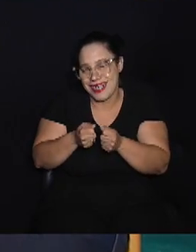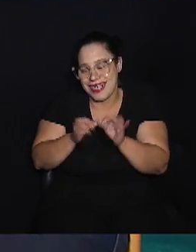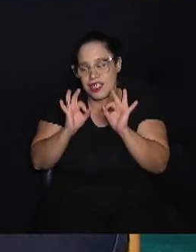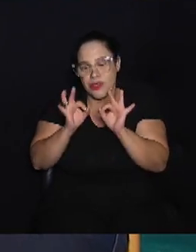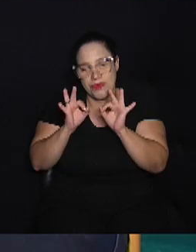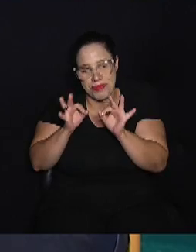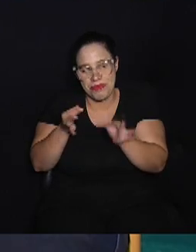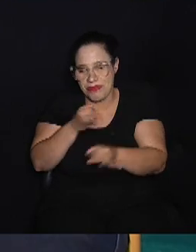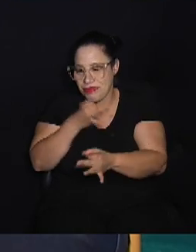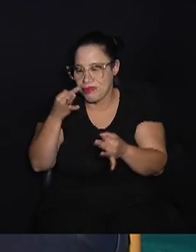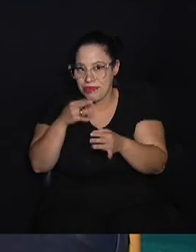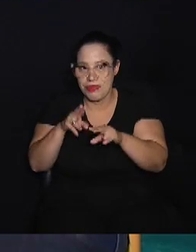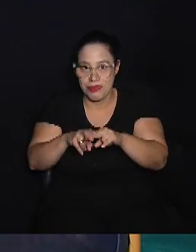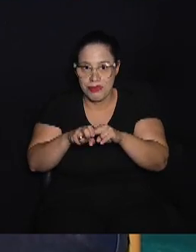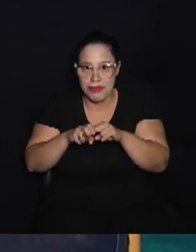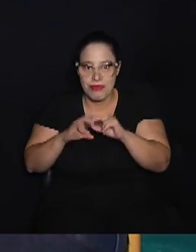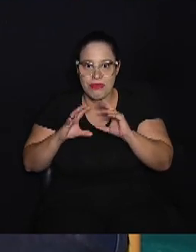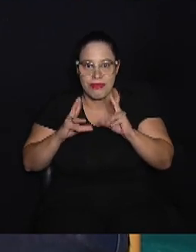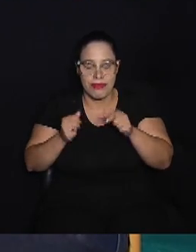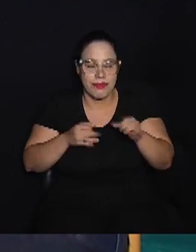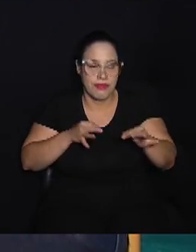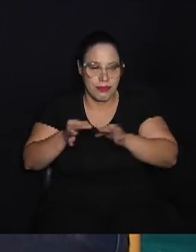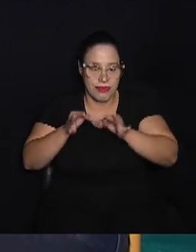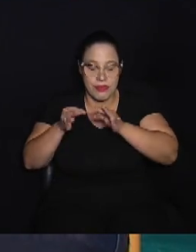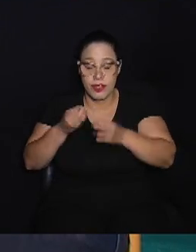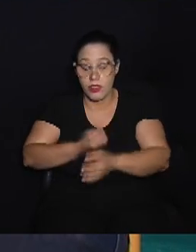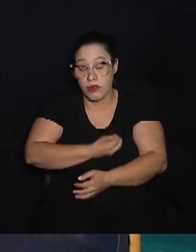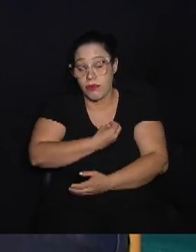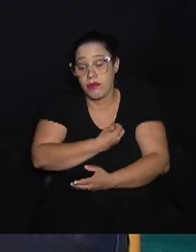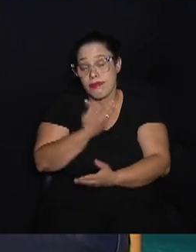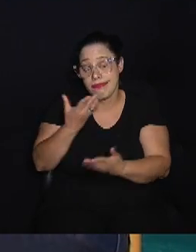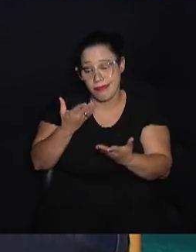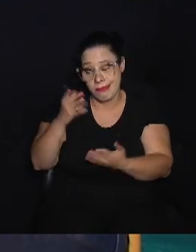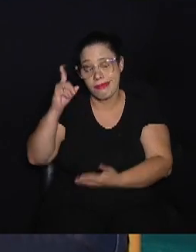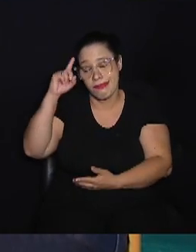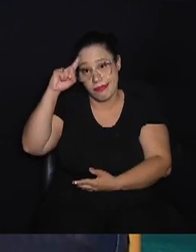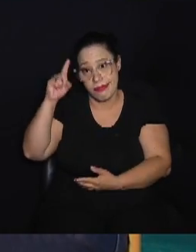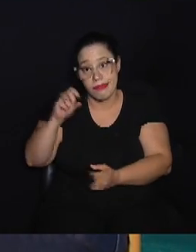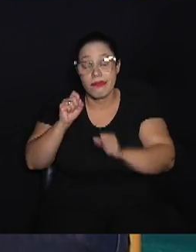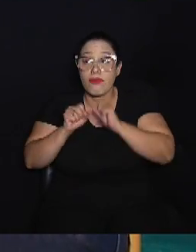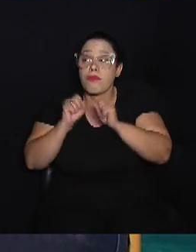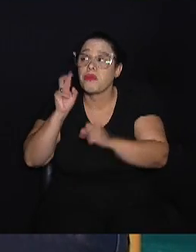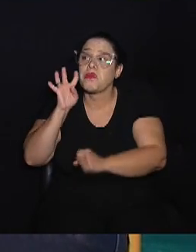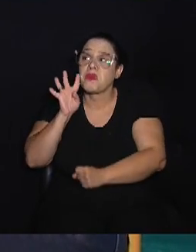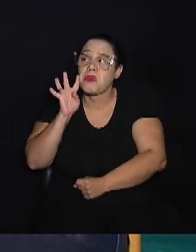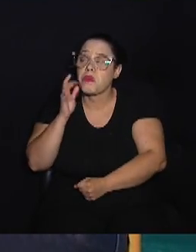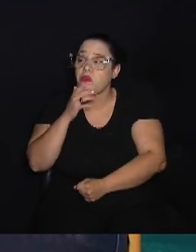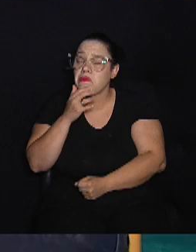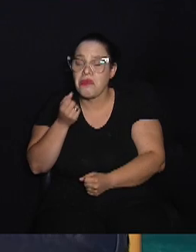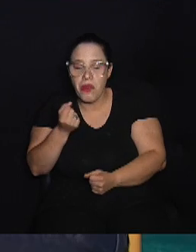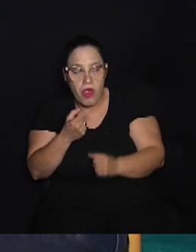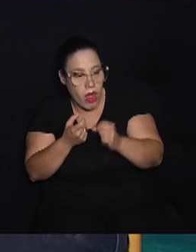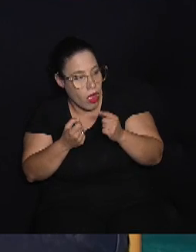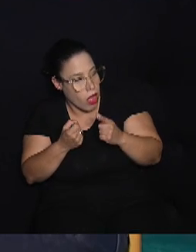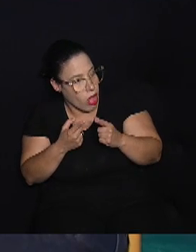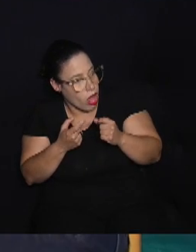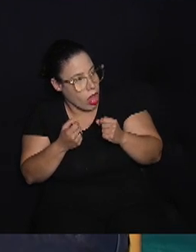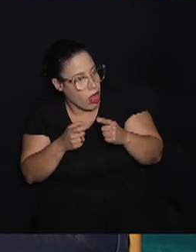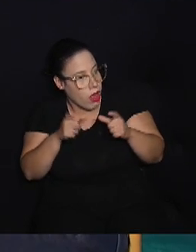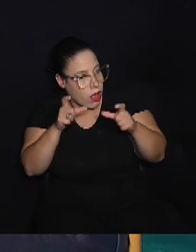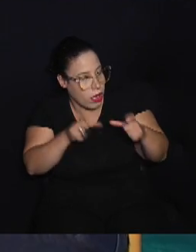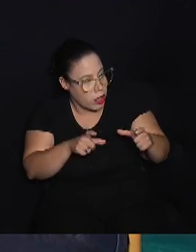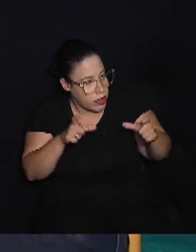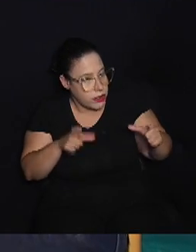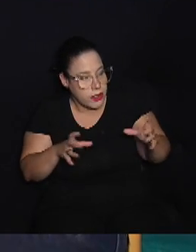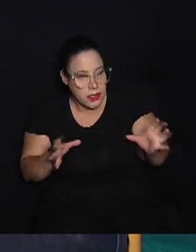demais a pena até por isso, porque tem todo um paralelo com o que a gente vive diariamente. E o que é interessante também é a quantidade de pessoas